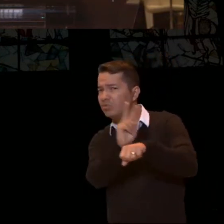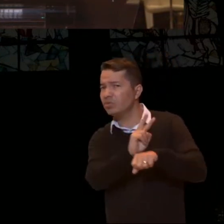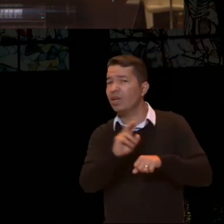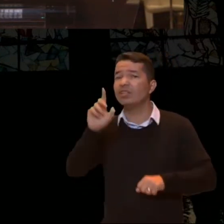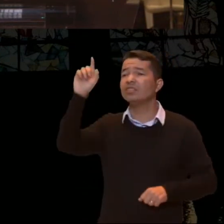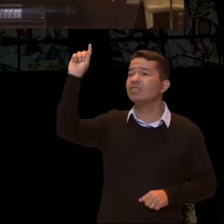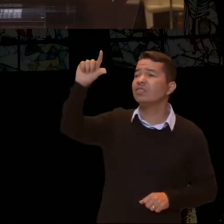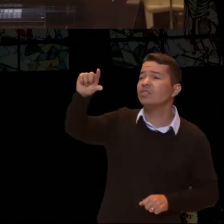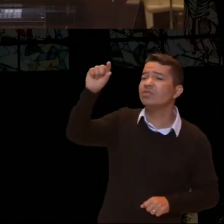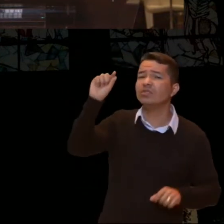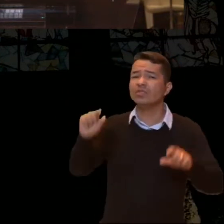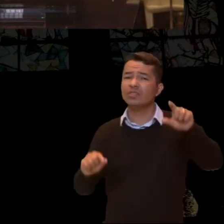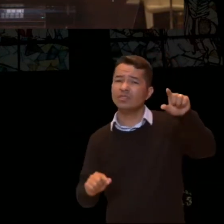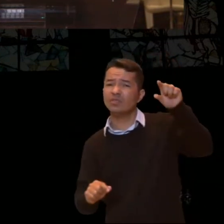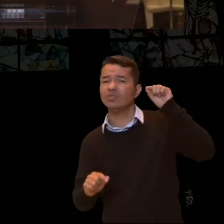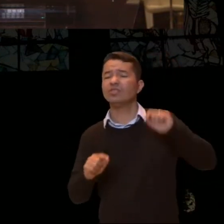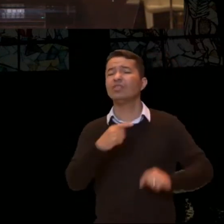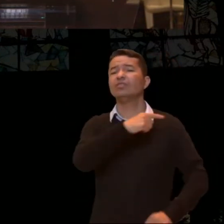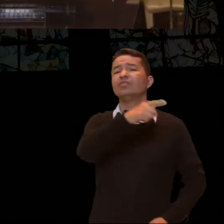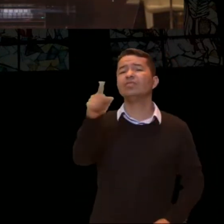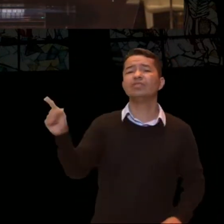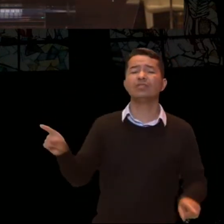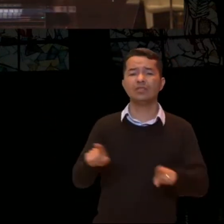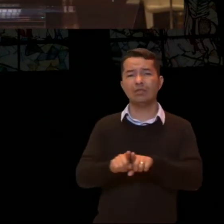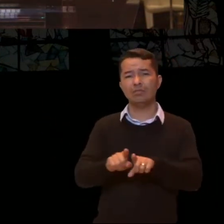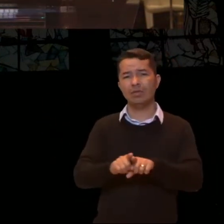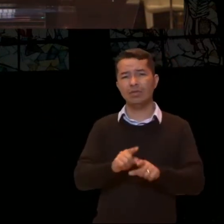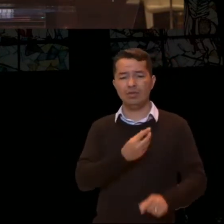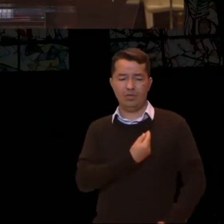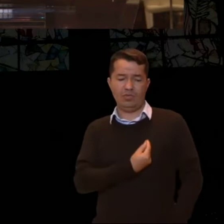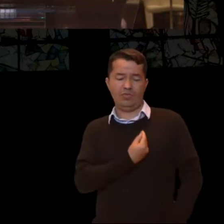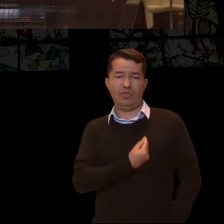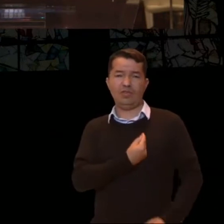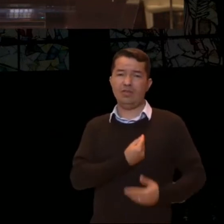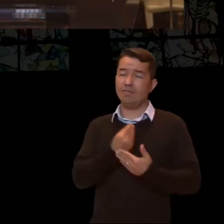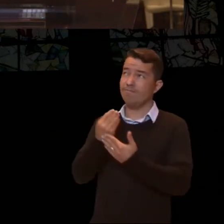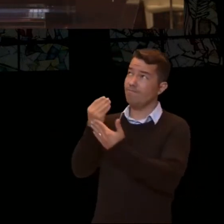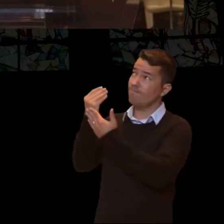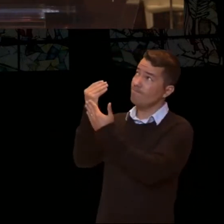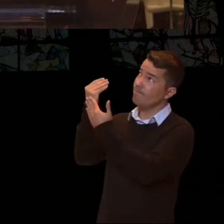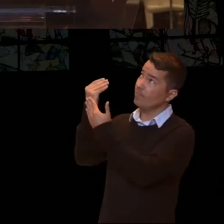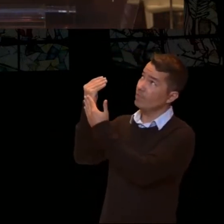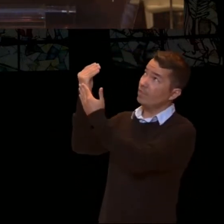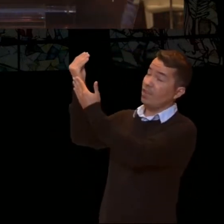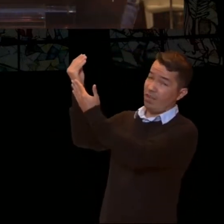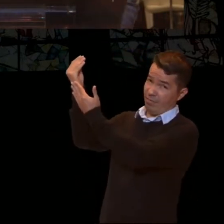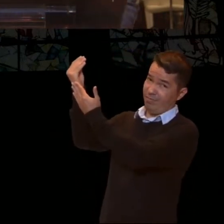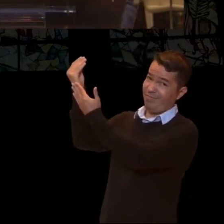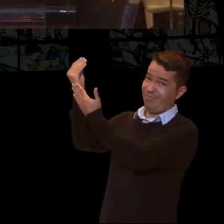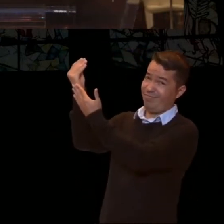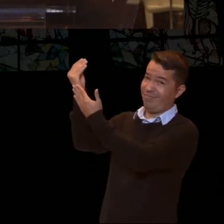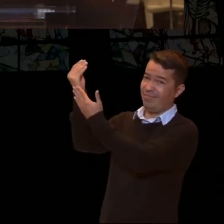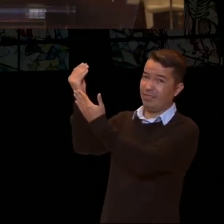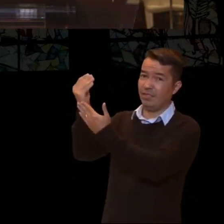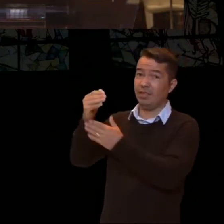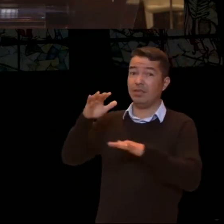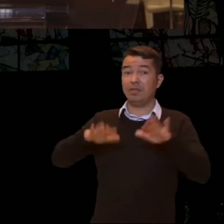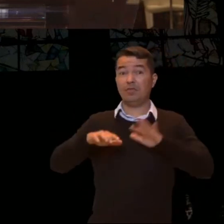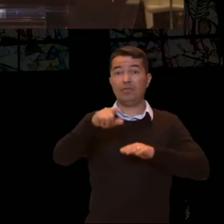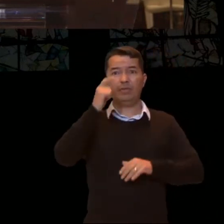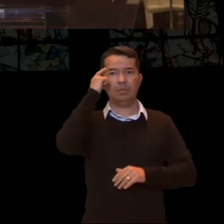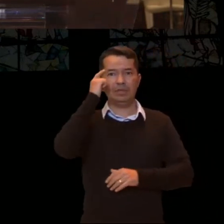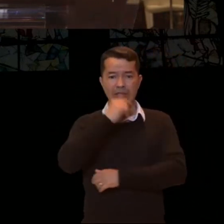essa oferta de amor, um ano da sua vida. Alguns, quando ouvem esse tipo de chamado de Deus, dizem